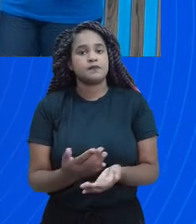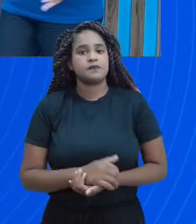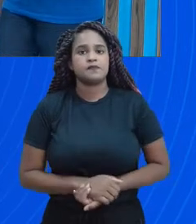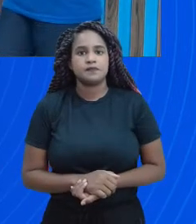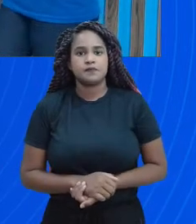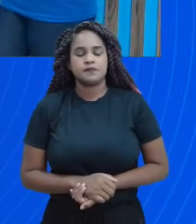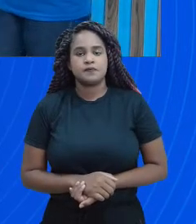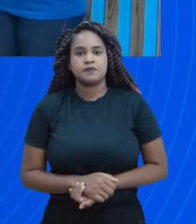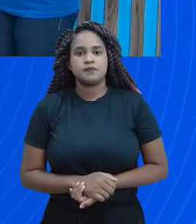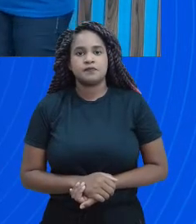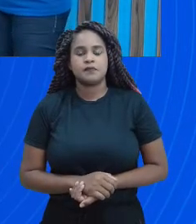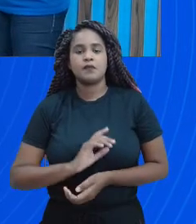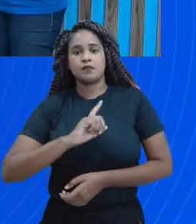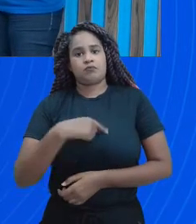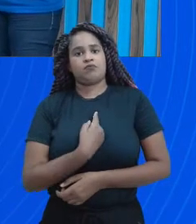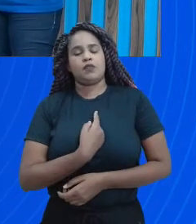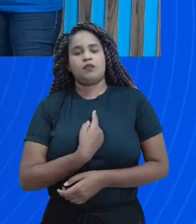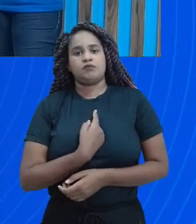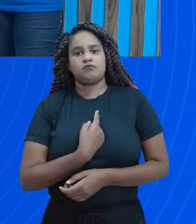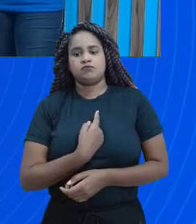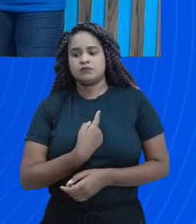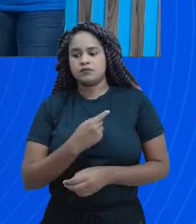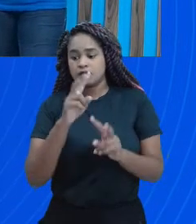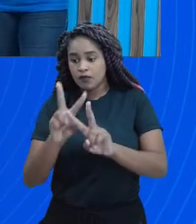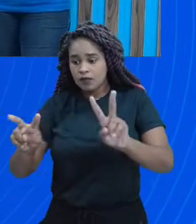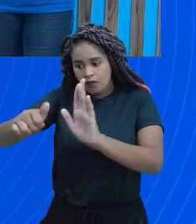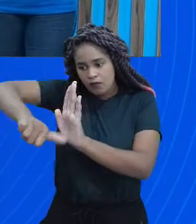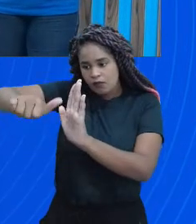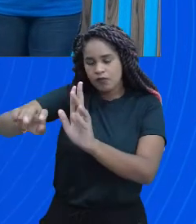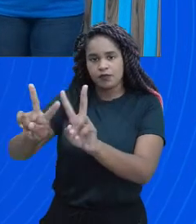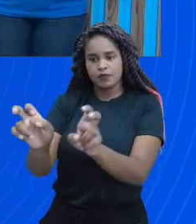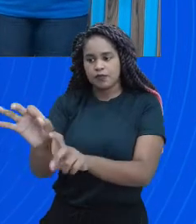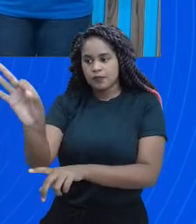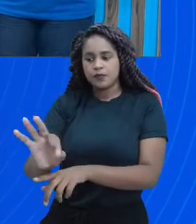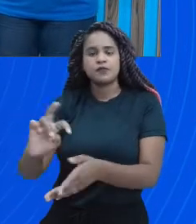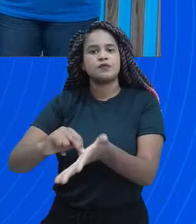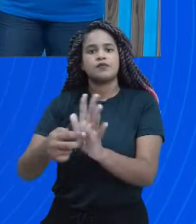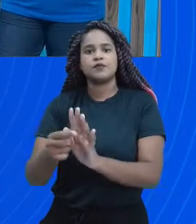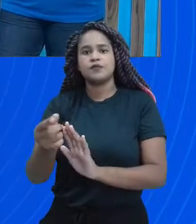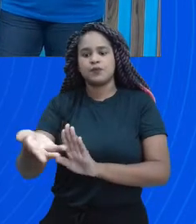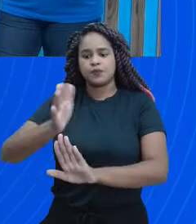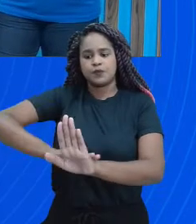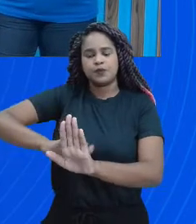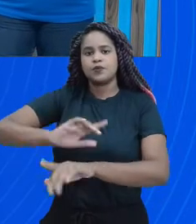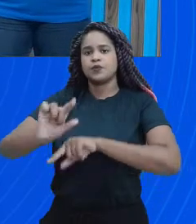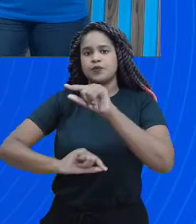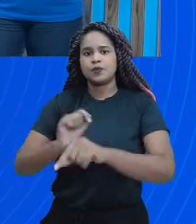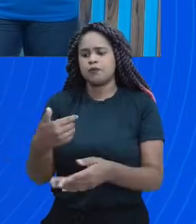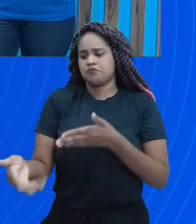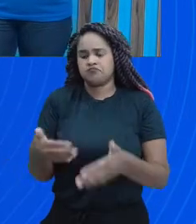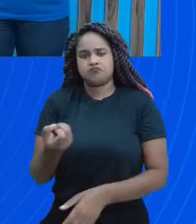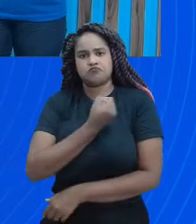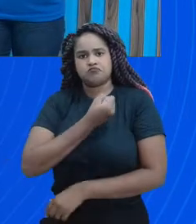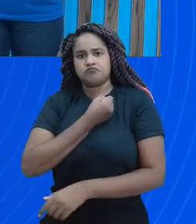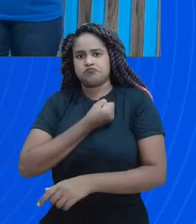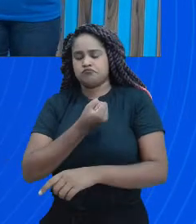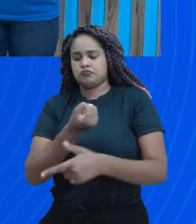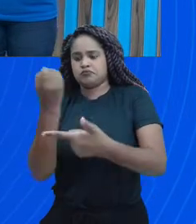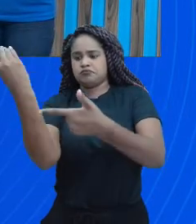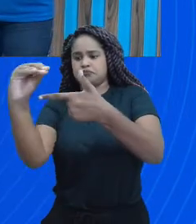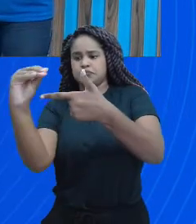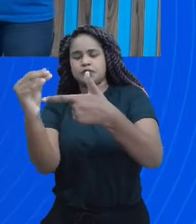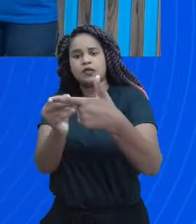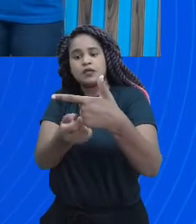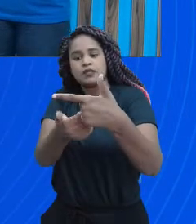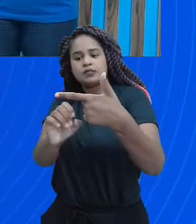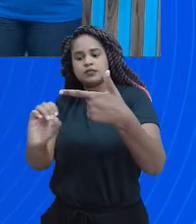inicialmente, quando a gente está tratando dessa ideia de porcentagem, a gente está dividindo qualquer valor em 100 pedaços idênticos,